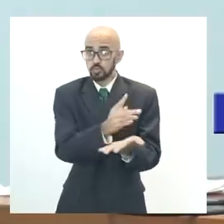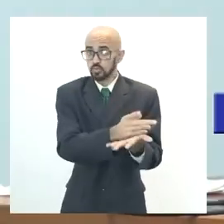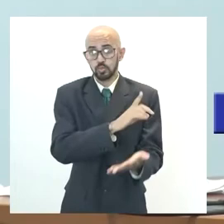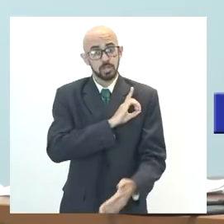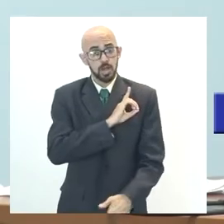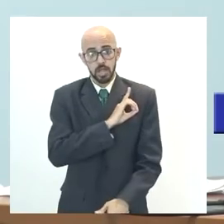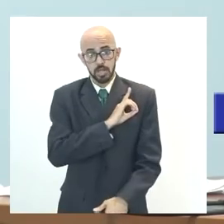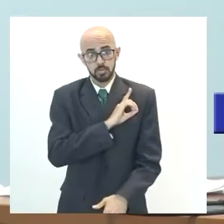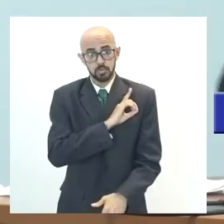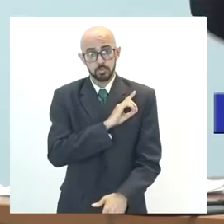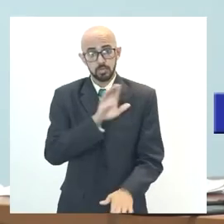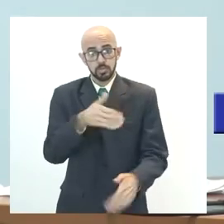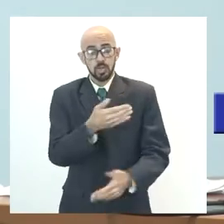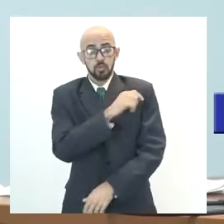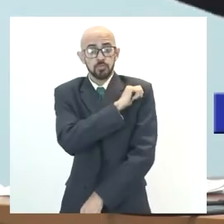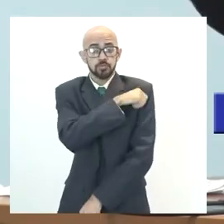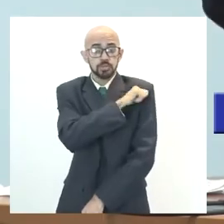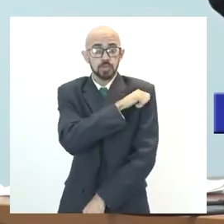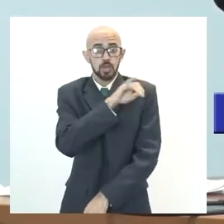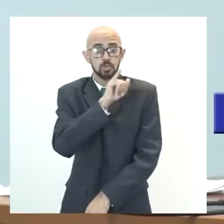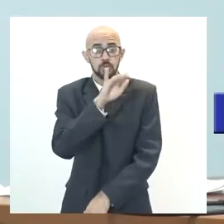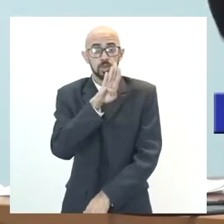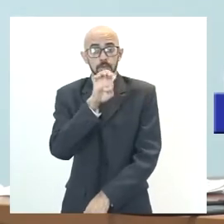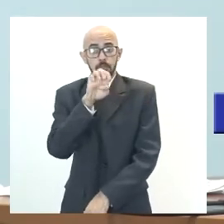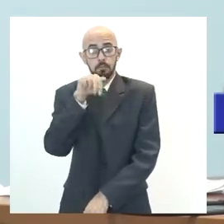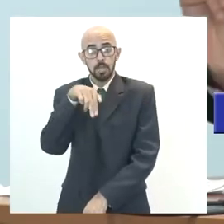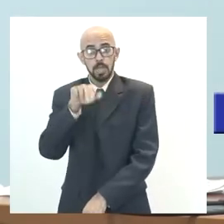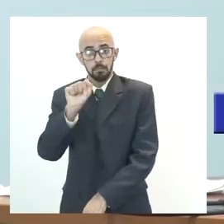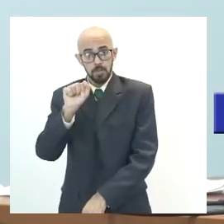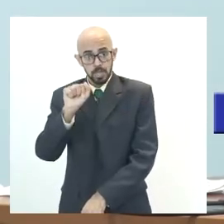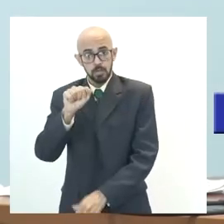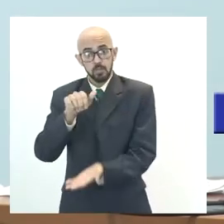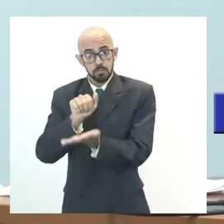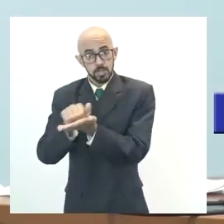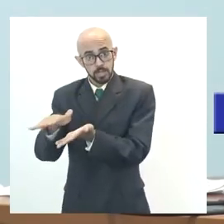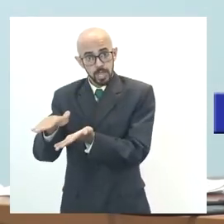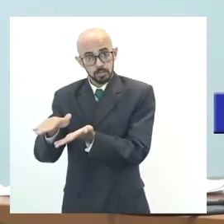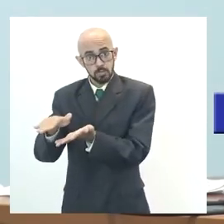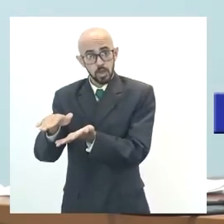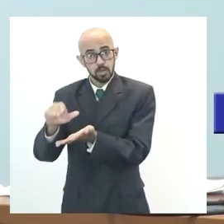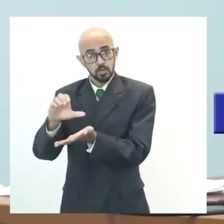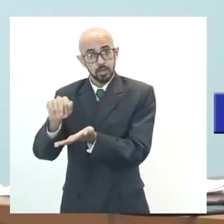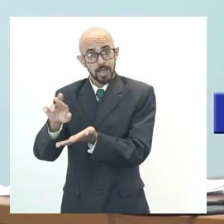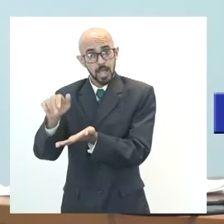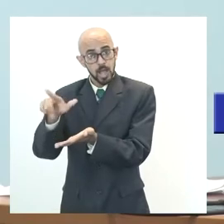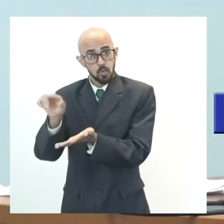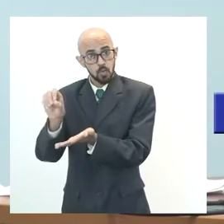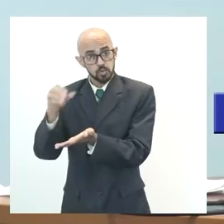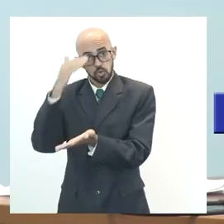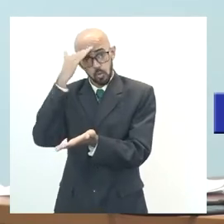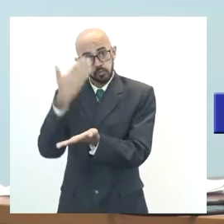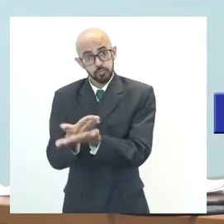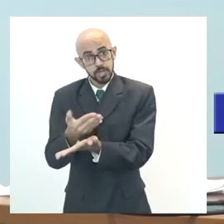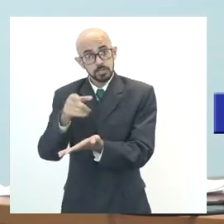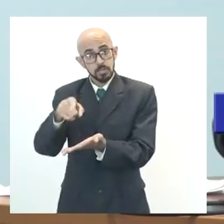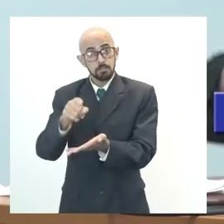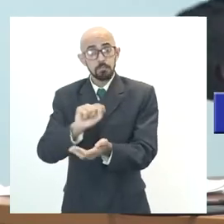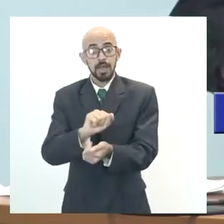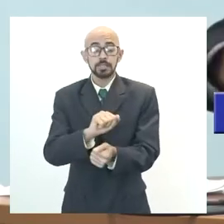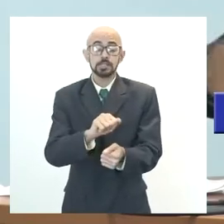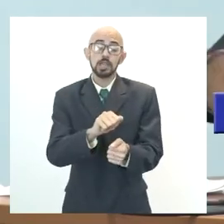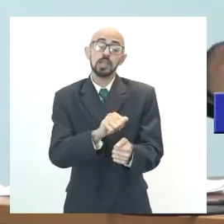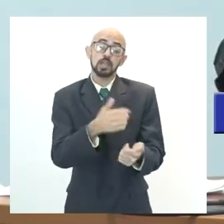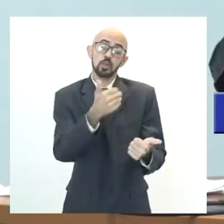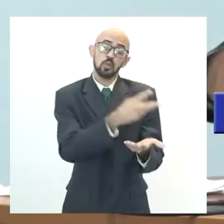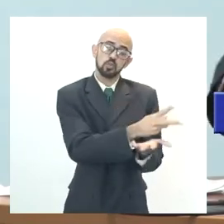fiscalizou o pra e depois o horário do cargo em comissão mas não do cargo do Ibama etc etc pegar